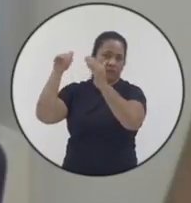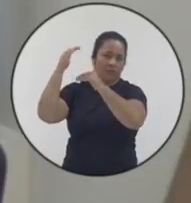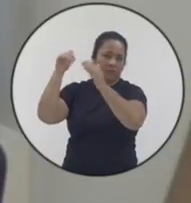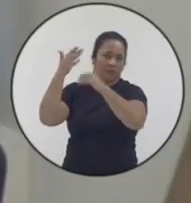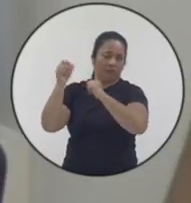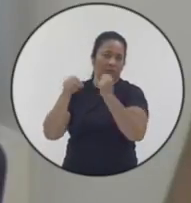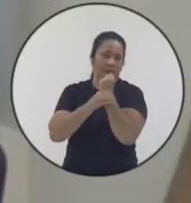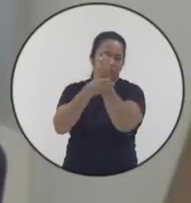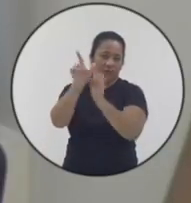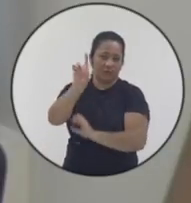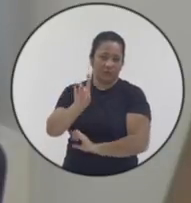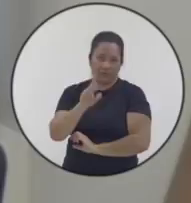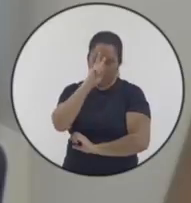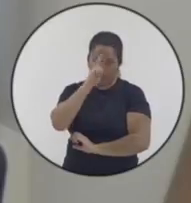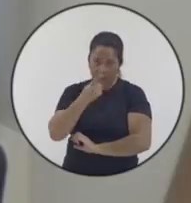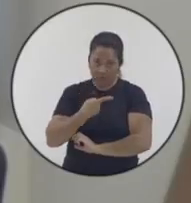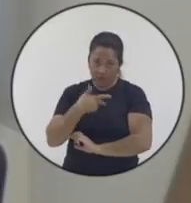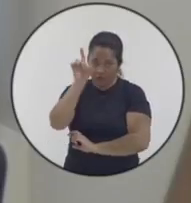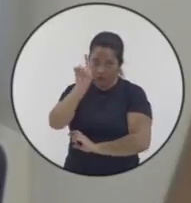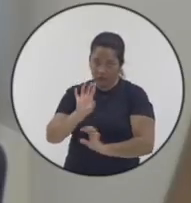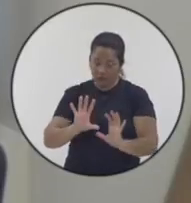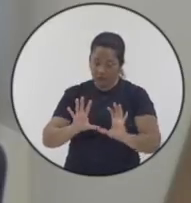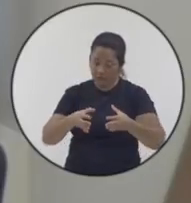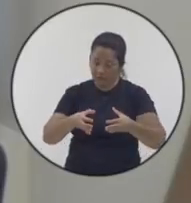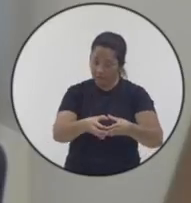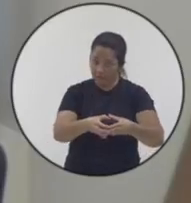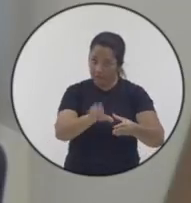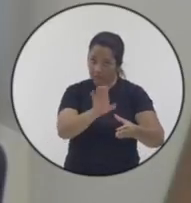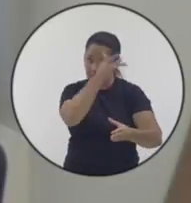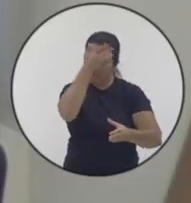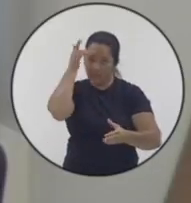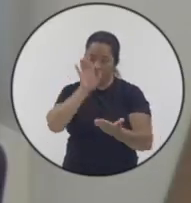de direitos individuais e coletivos enquanto pessoas trans.